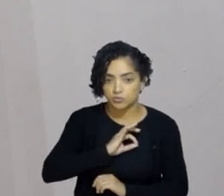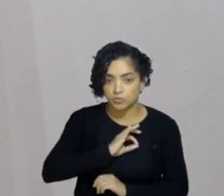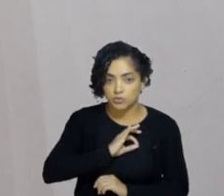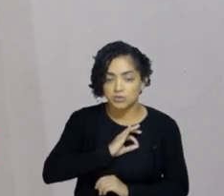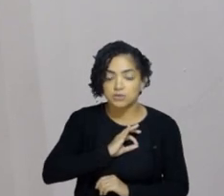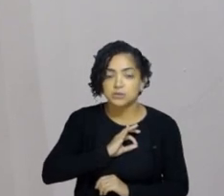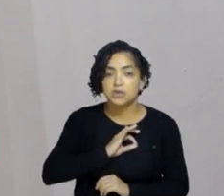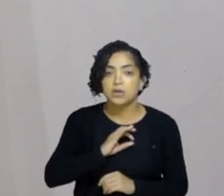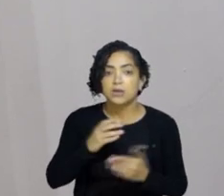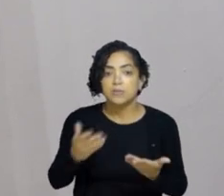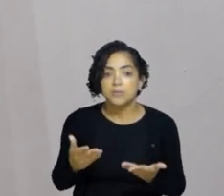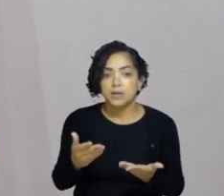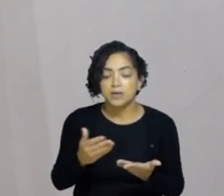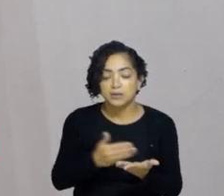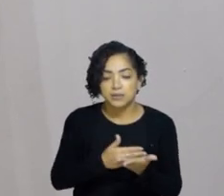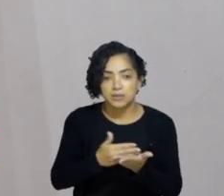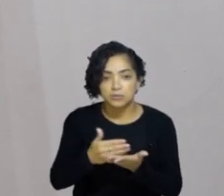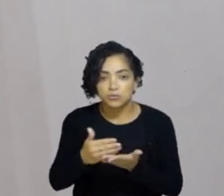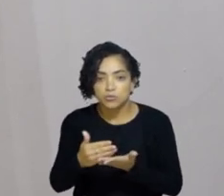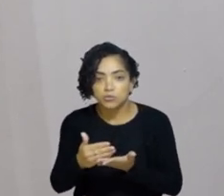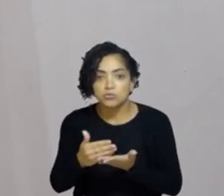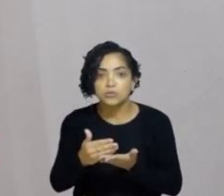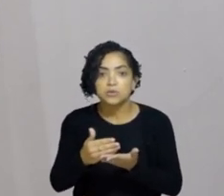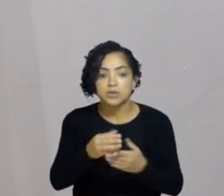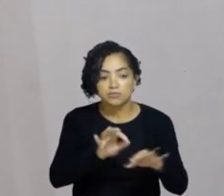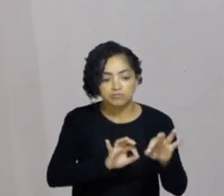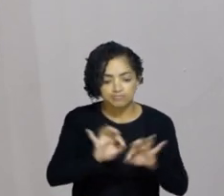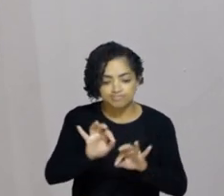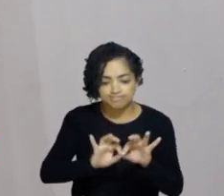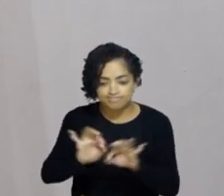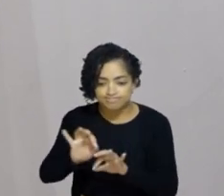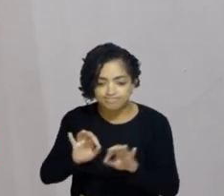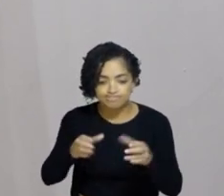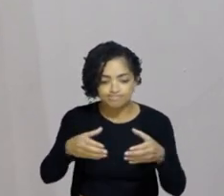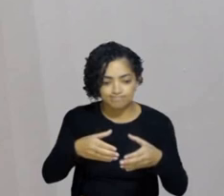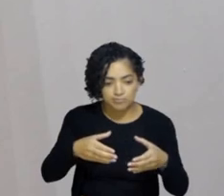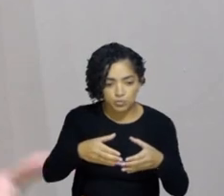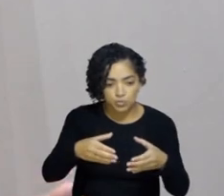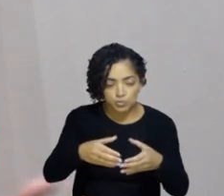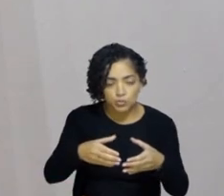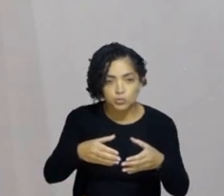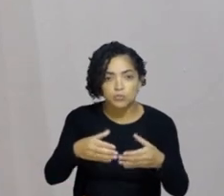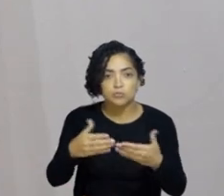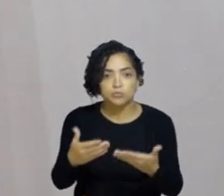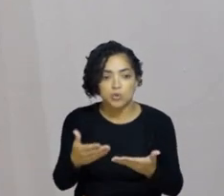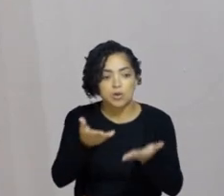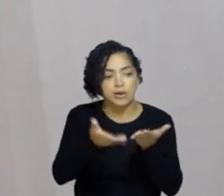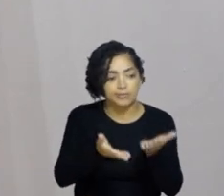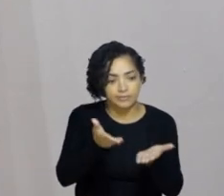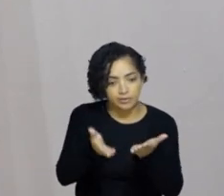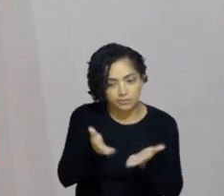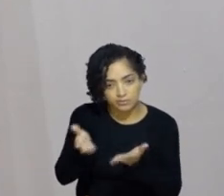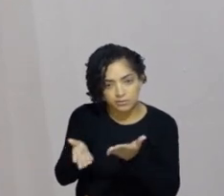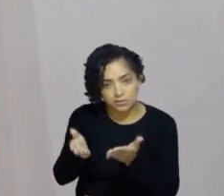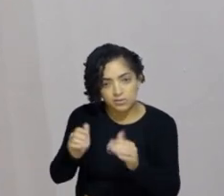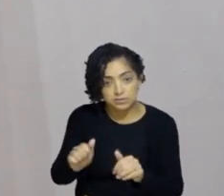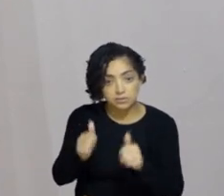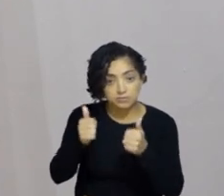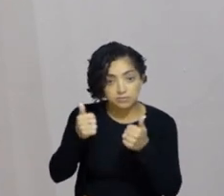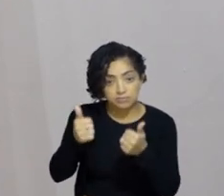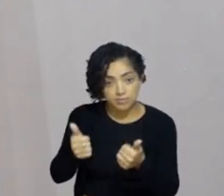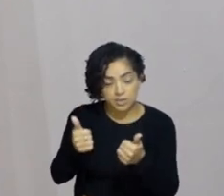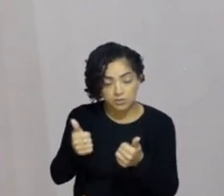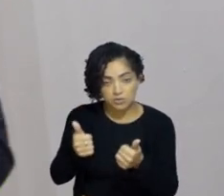então, fazer uma reconstrução do nosso efetivo, buscando atender cada vez melhor a